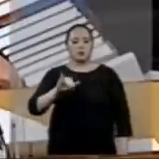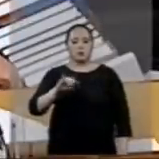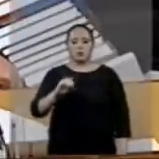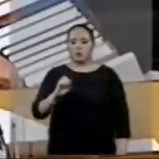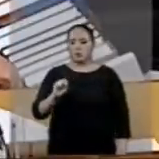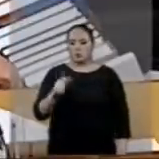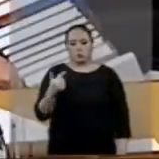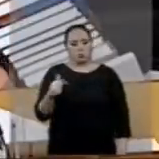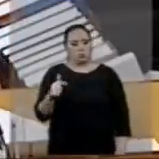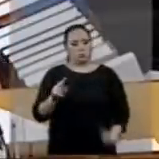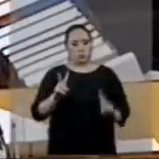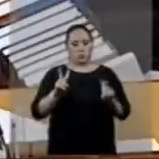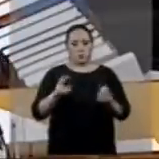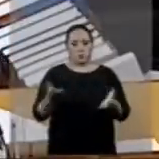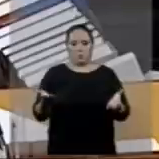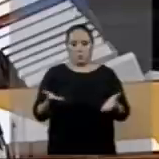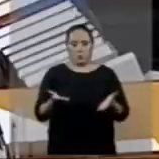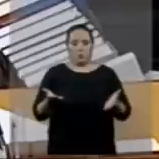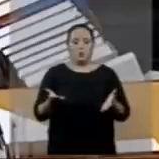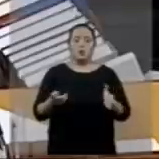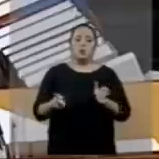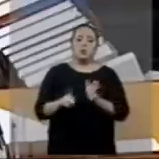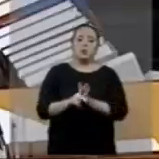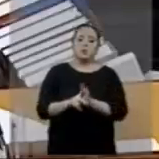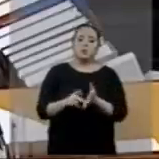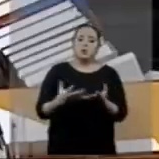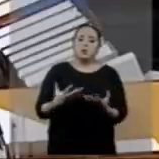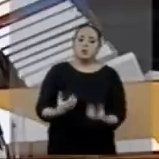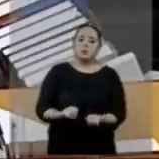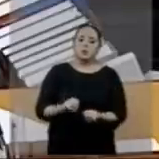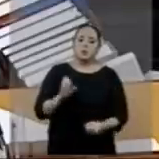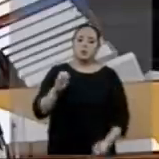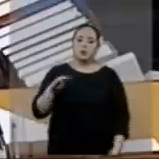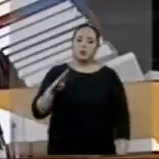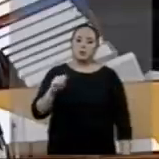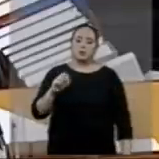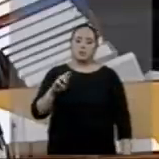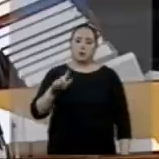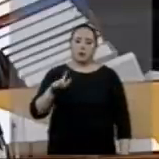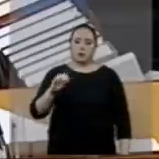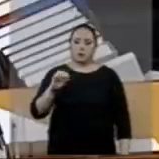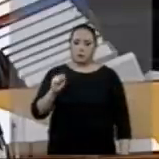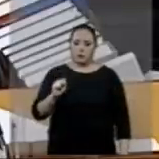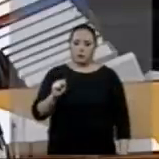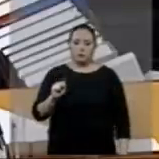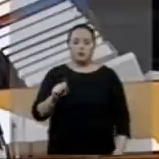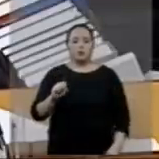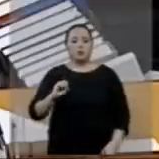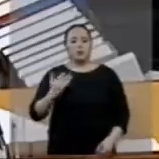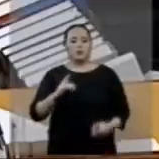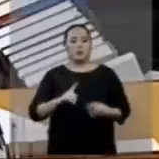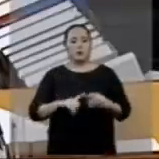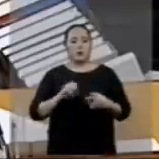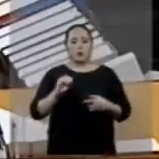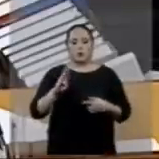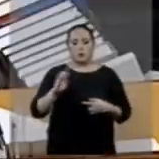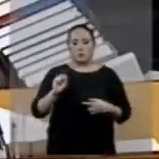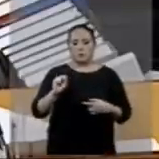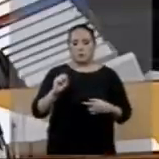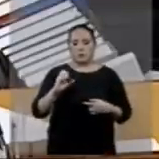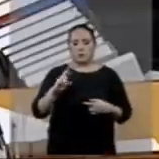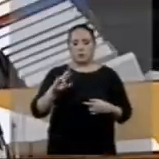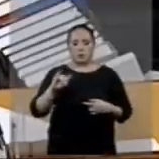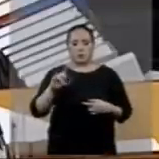que conduzem ao acolhimento dos embargos, obscuridade, omissão ou